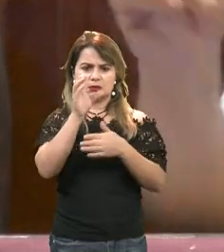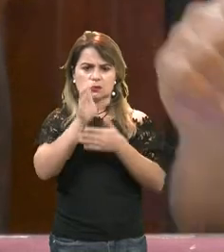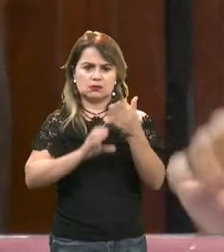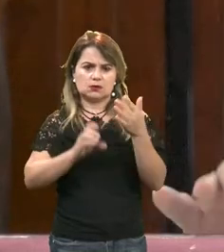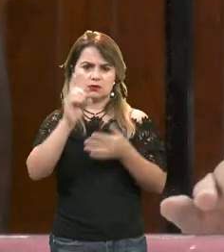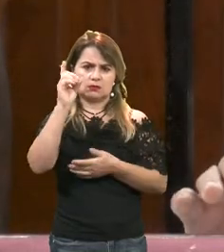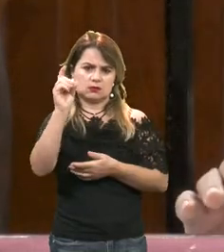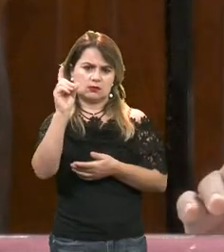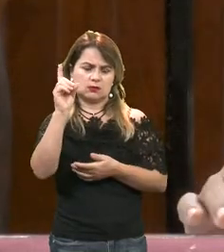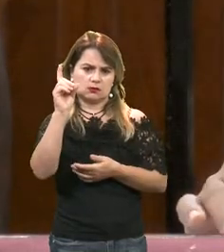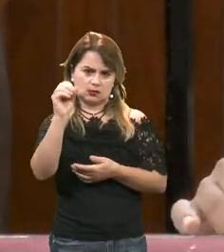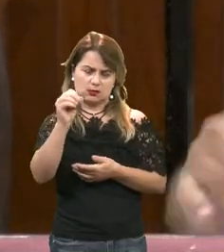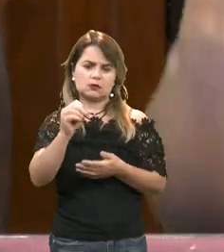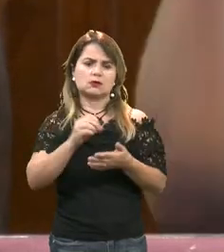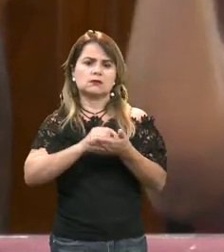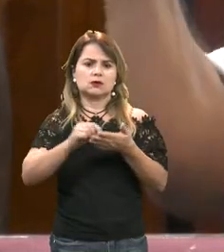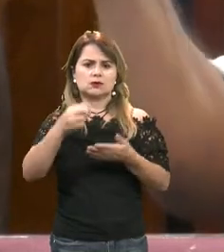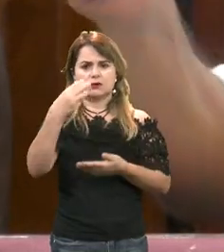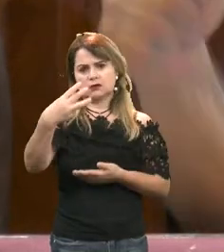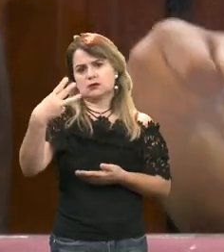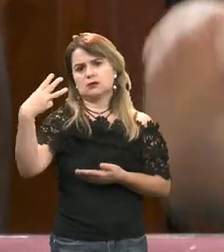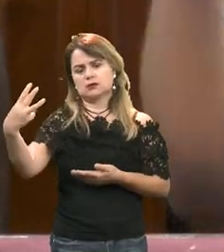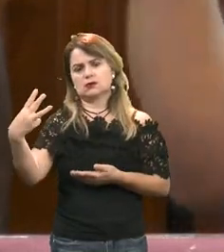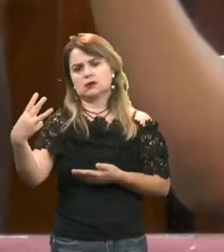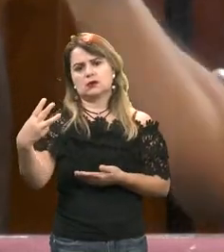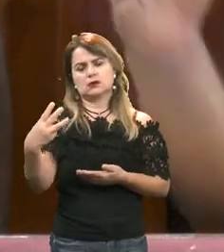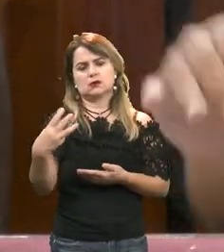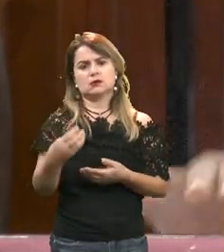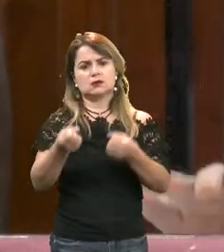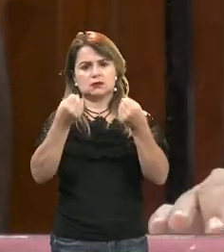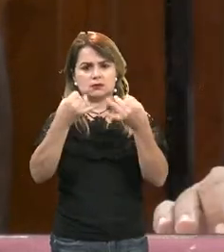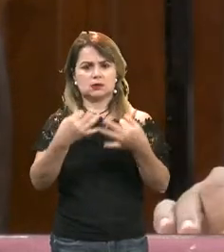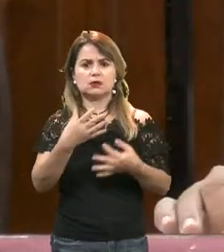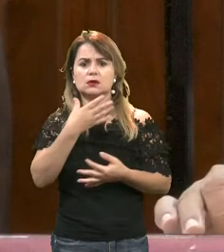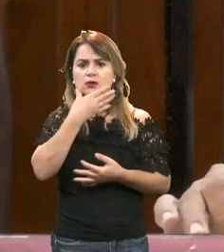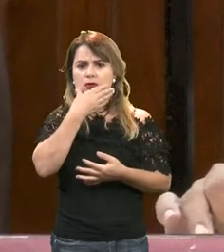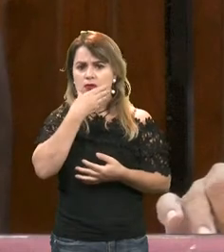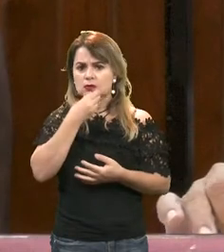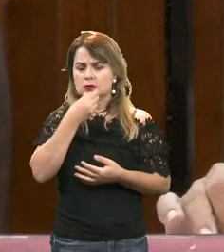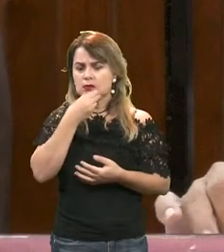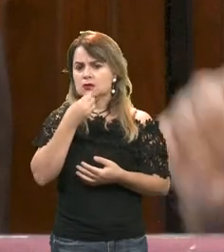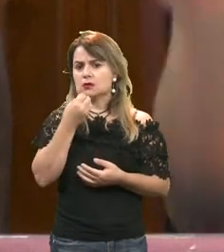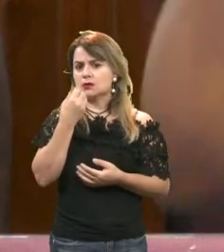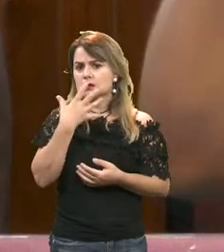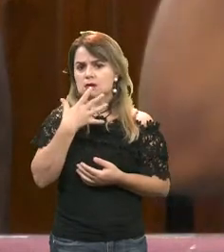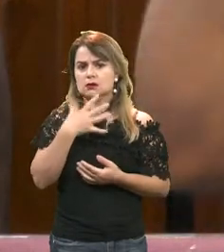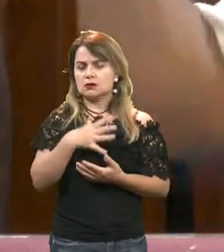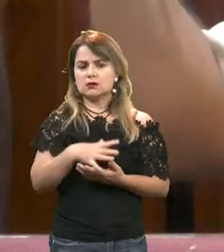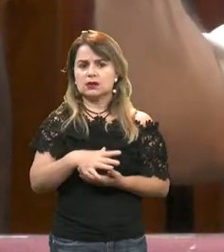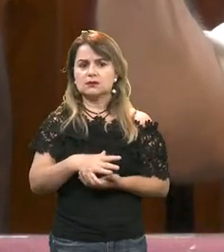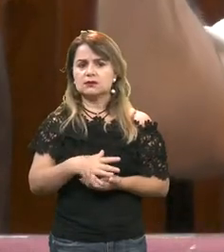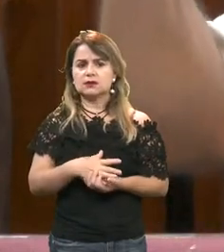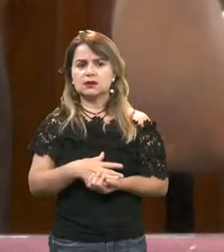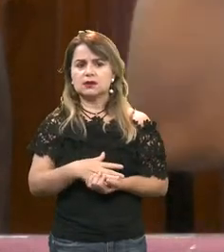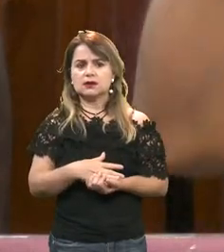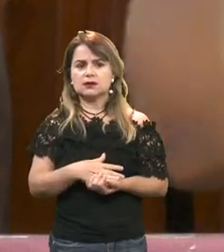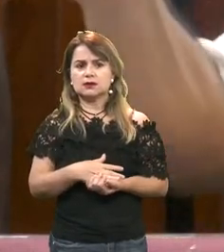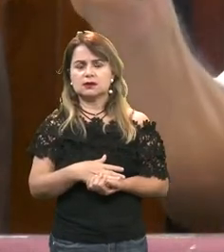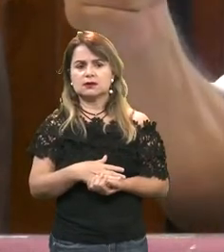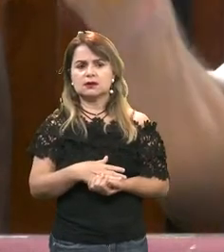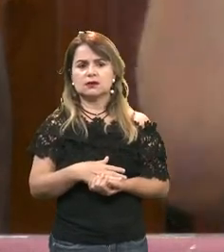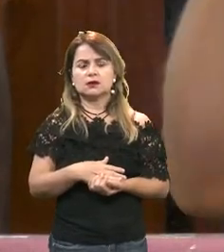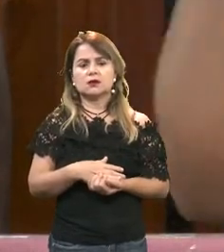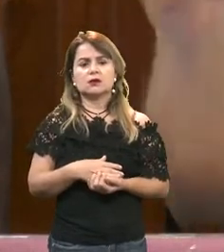do samaritano. E é o que cada um de nós temos a missão de ser. O samaritano,